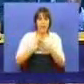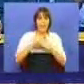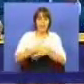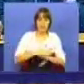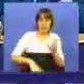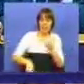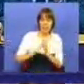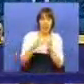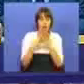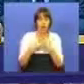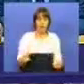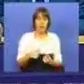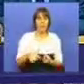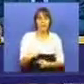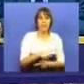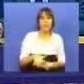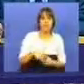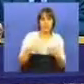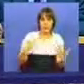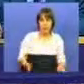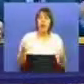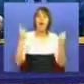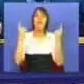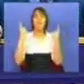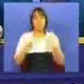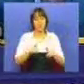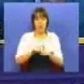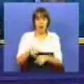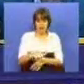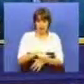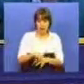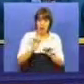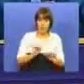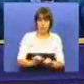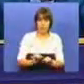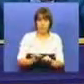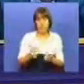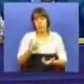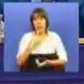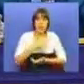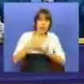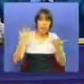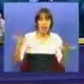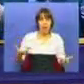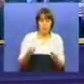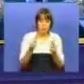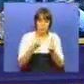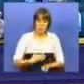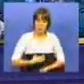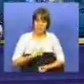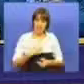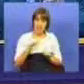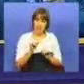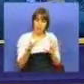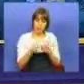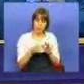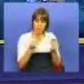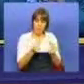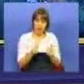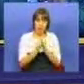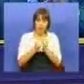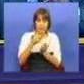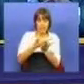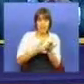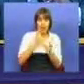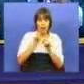legislativa para resolver a situação, basta no domínio, digamos, interpretativo e através da circular